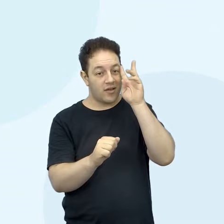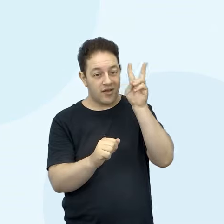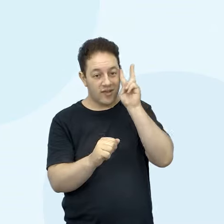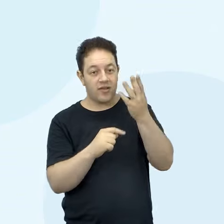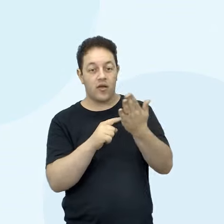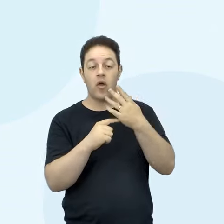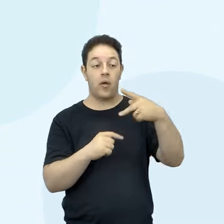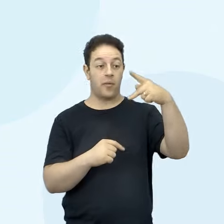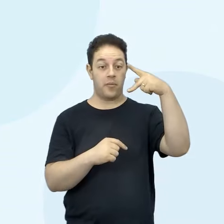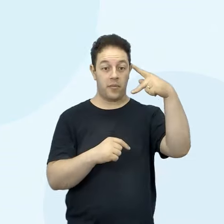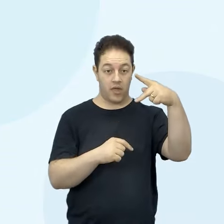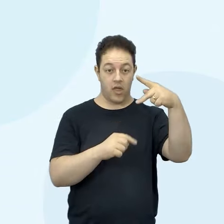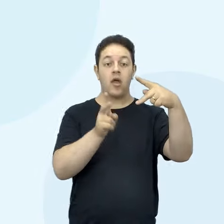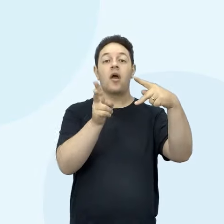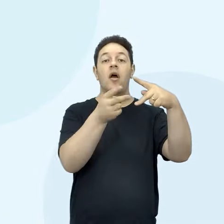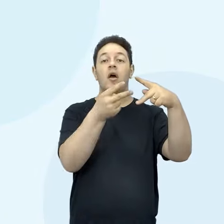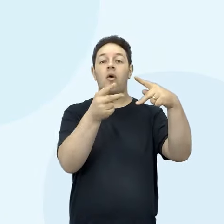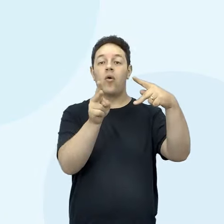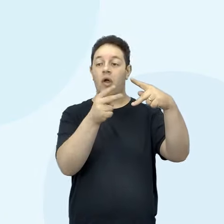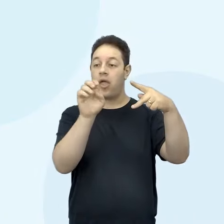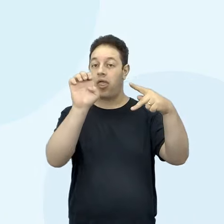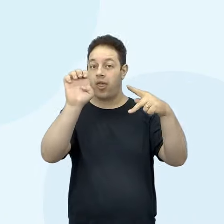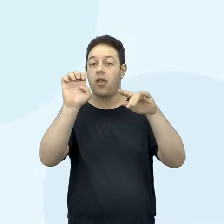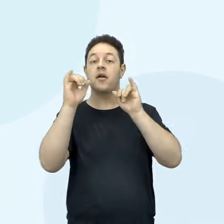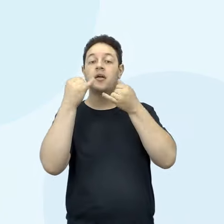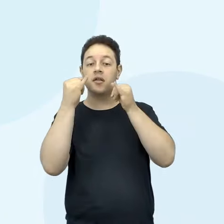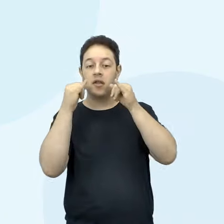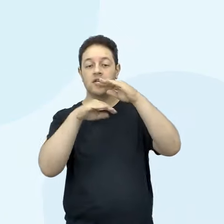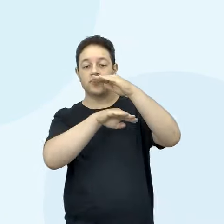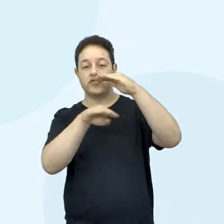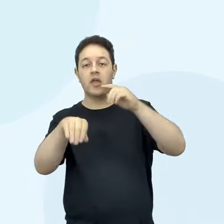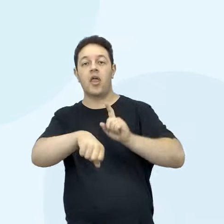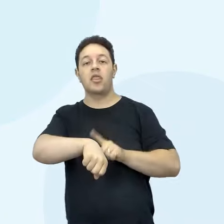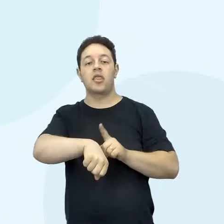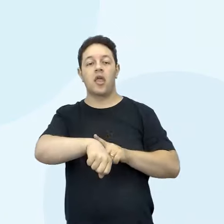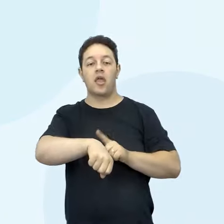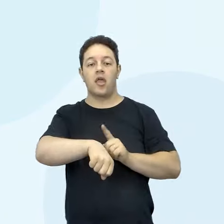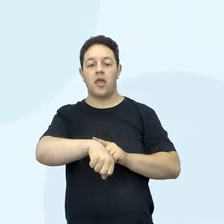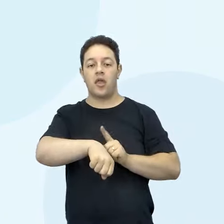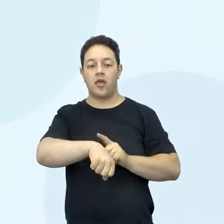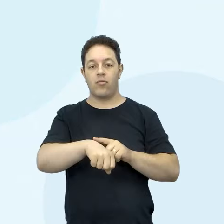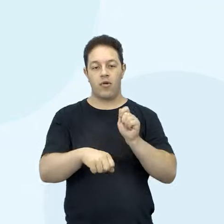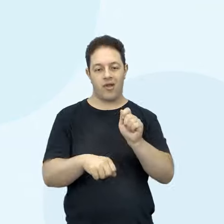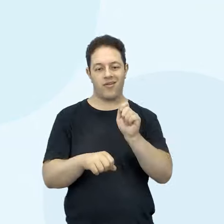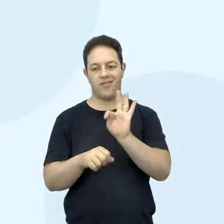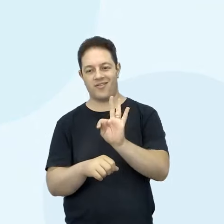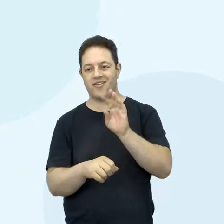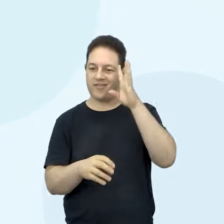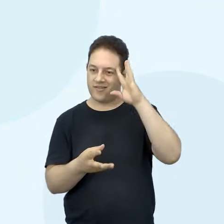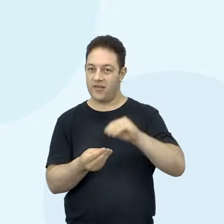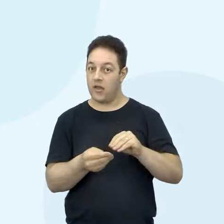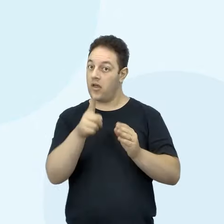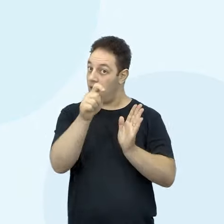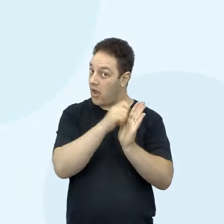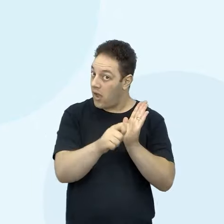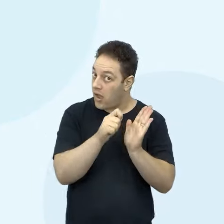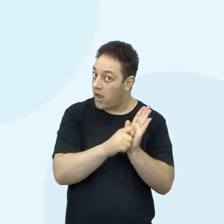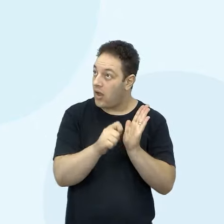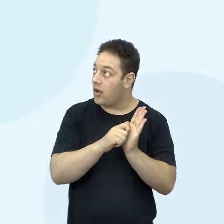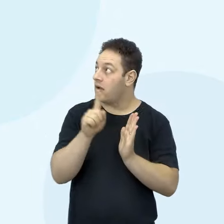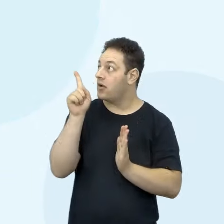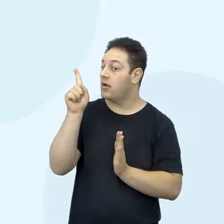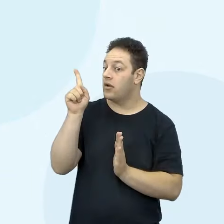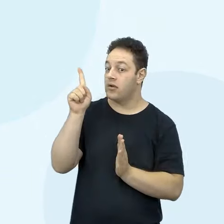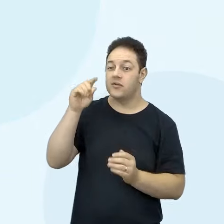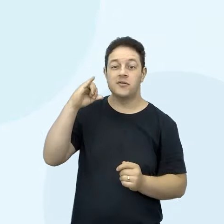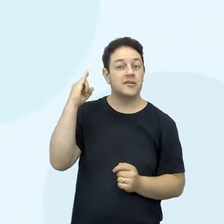especifica que potência é igual a energia dividido pelo tempo. Anote aí no seu caderno, no seu diário de bordo, essa informação é extremamente